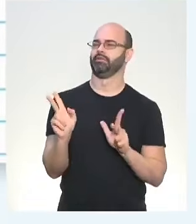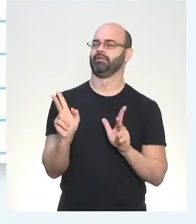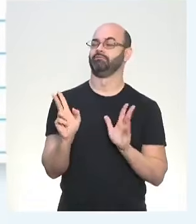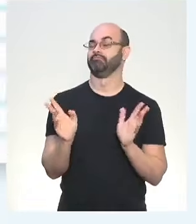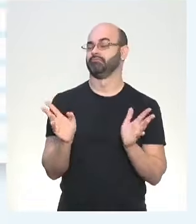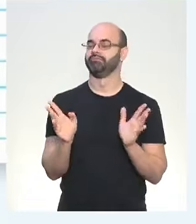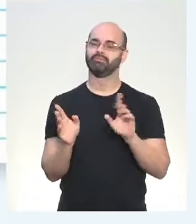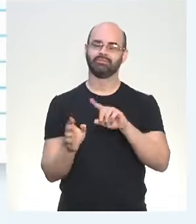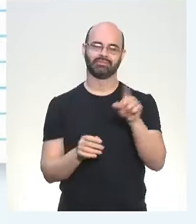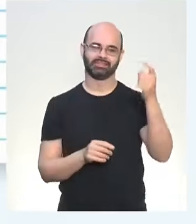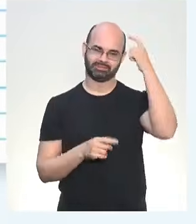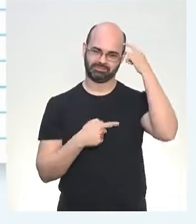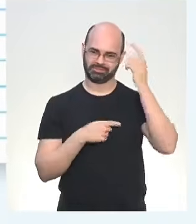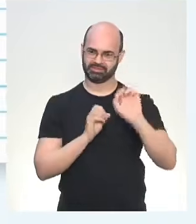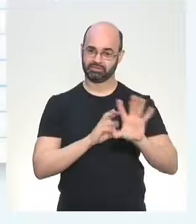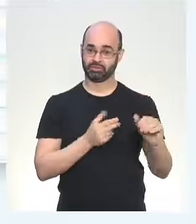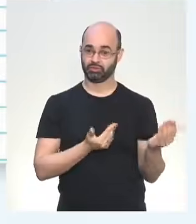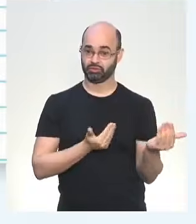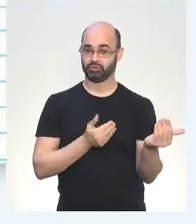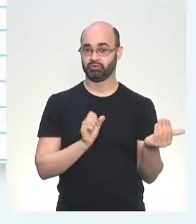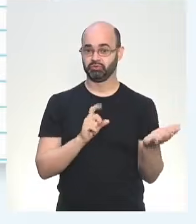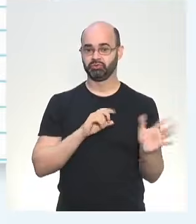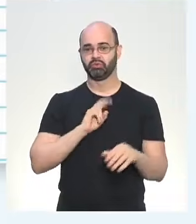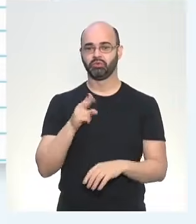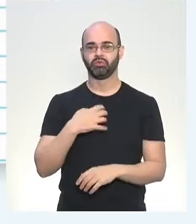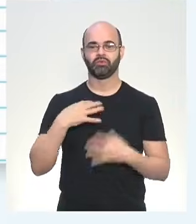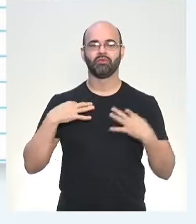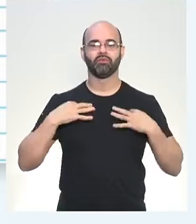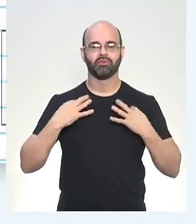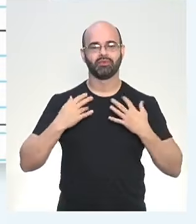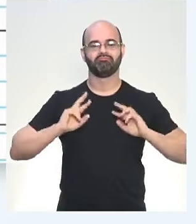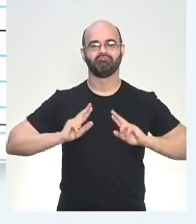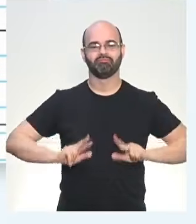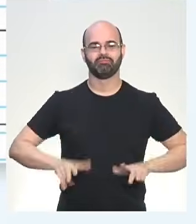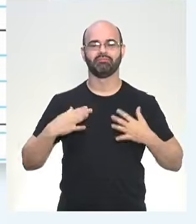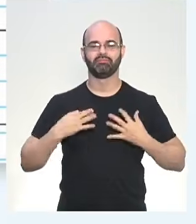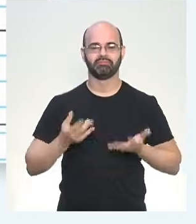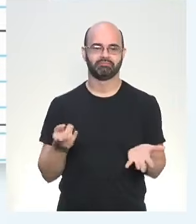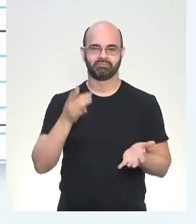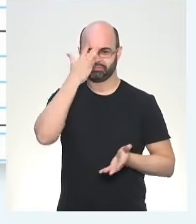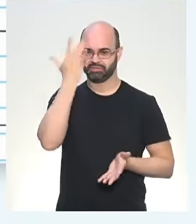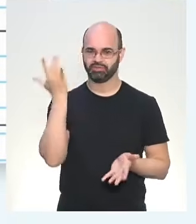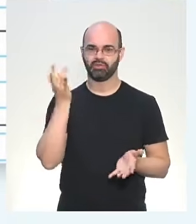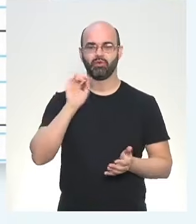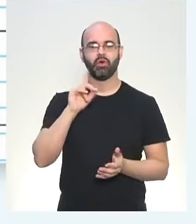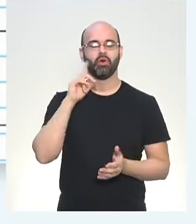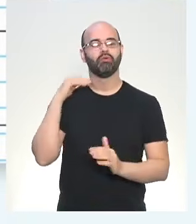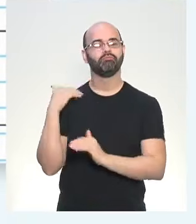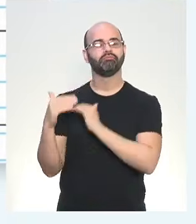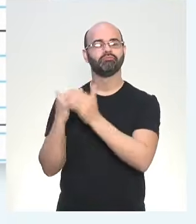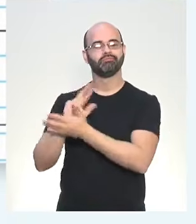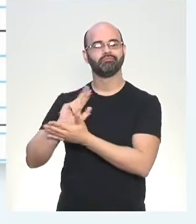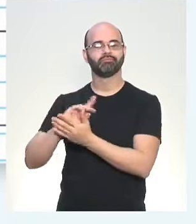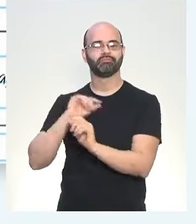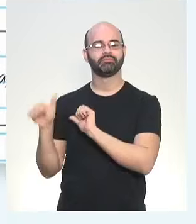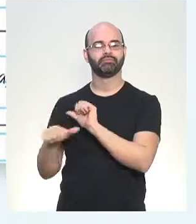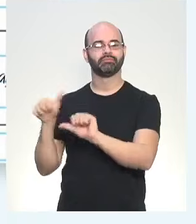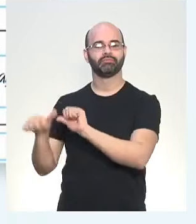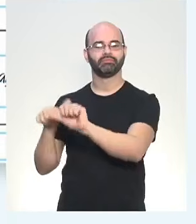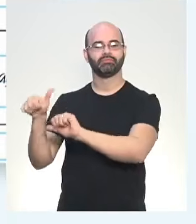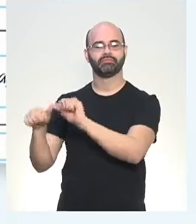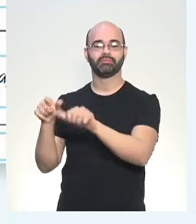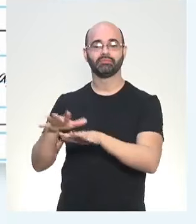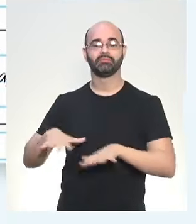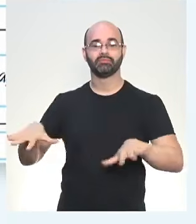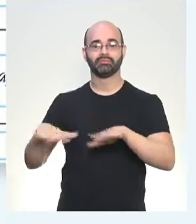estar nos referindo à educação dos mais jovens, ao estilo de se vestir das pessoas, como também a um processo constitutivo e transformador da organização